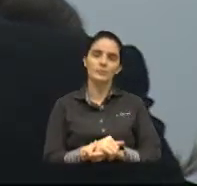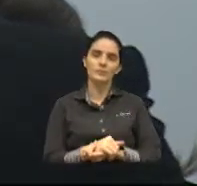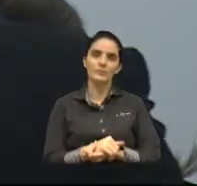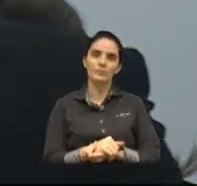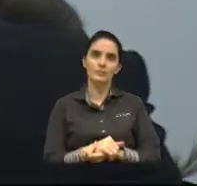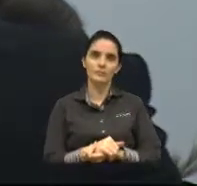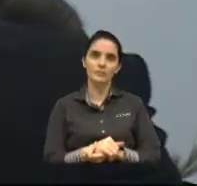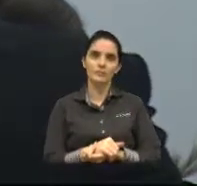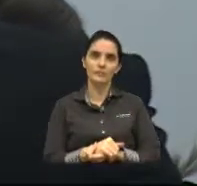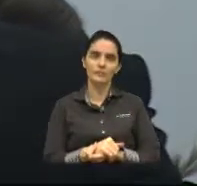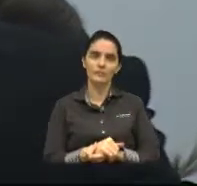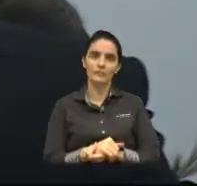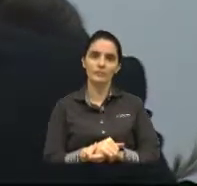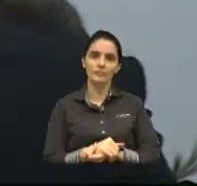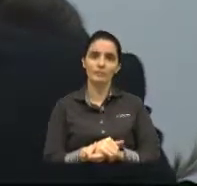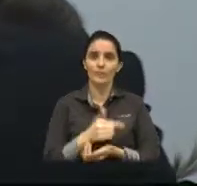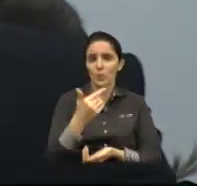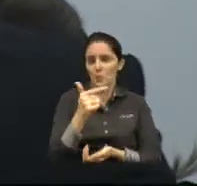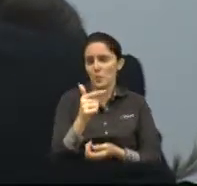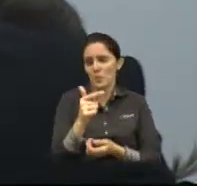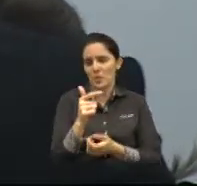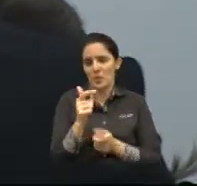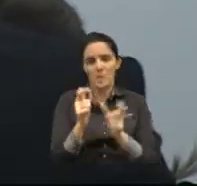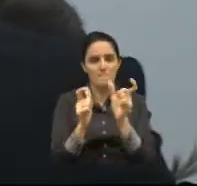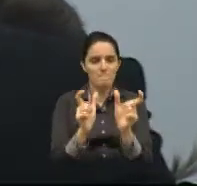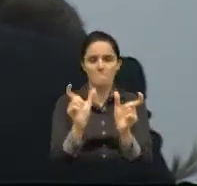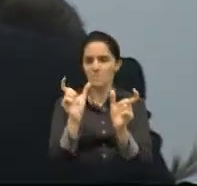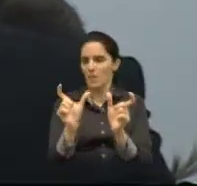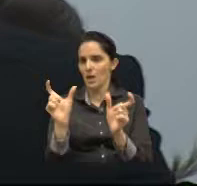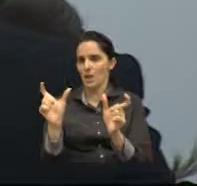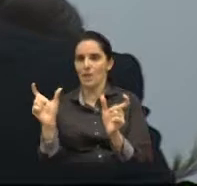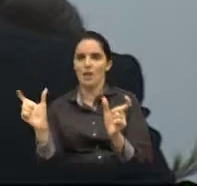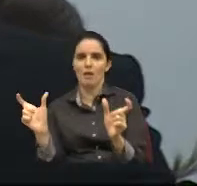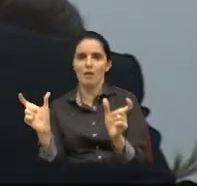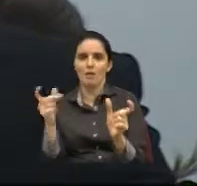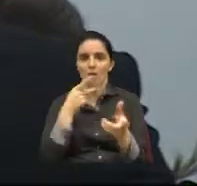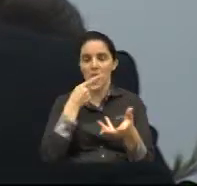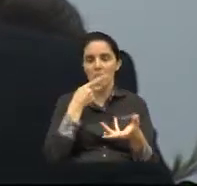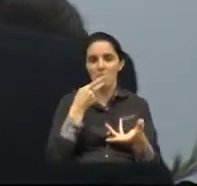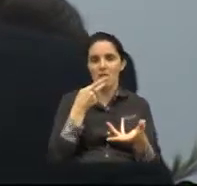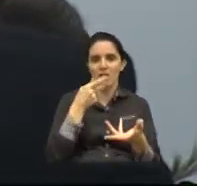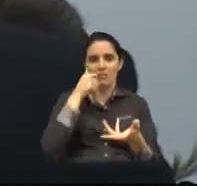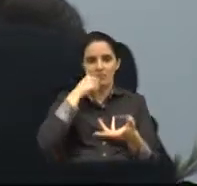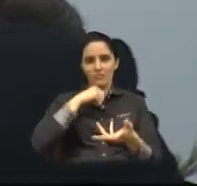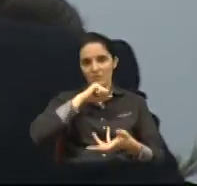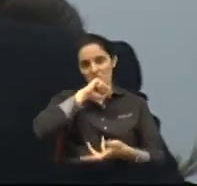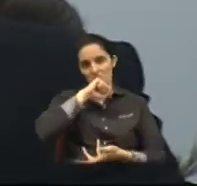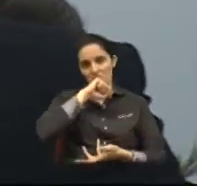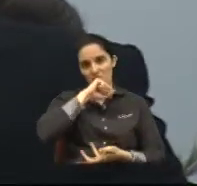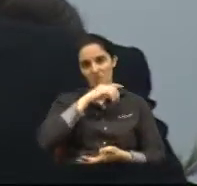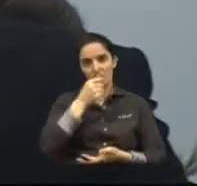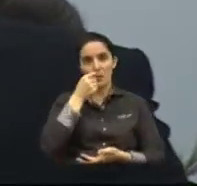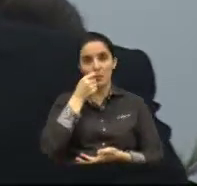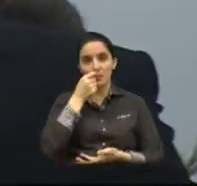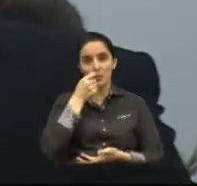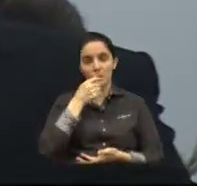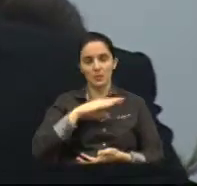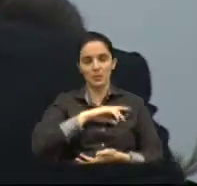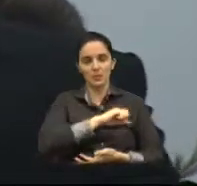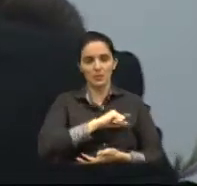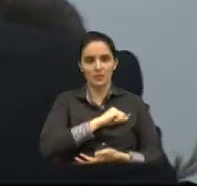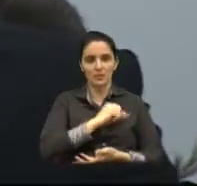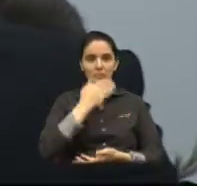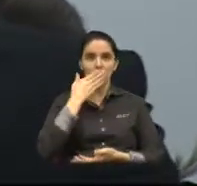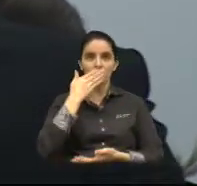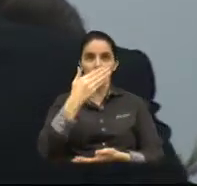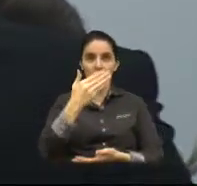até, a gente fica até sem palavras a homenagear as mães, e por isso eu gostaria, né, e pedisse para